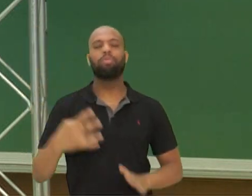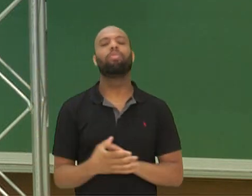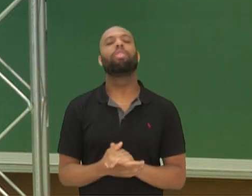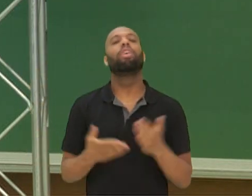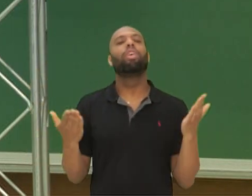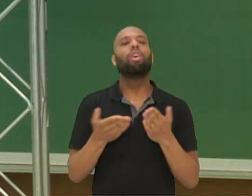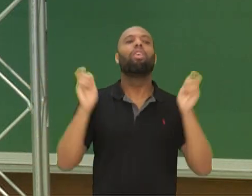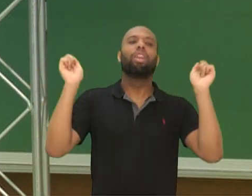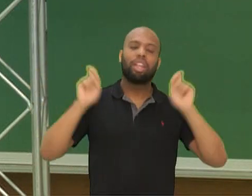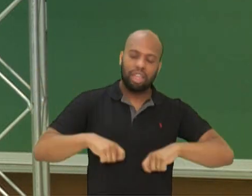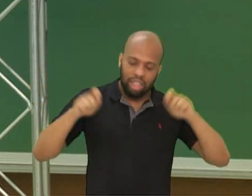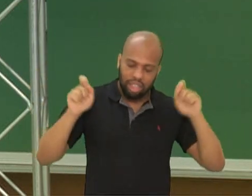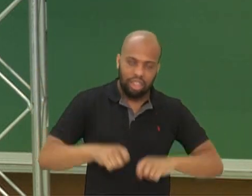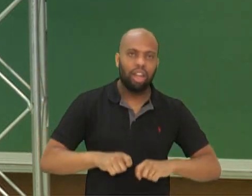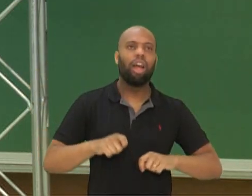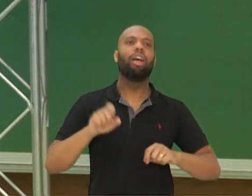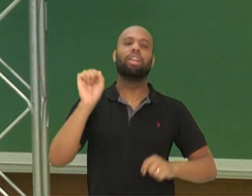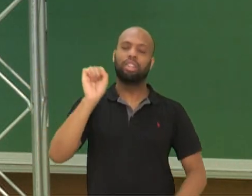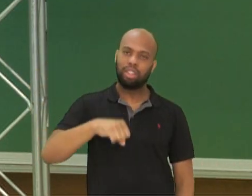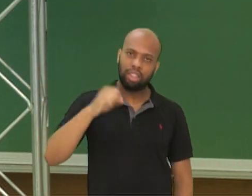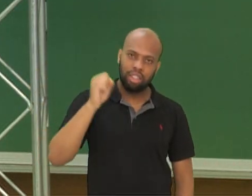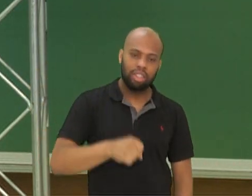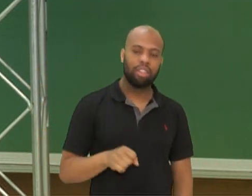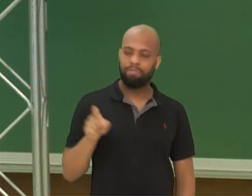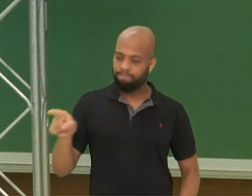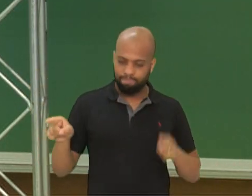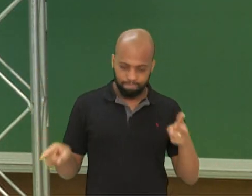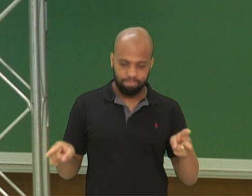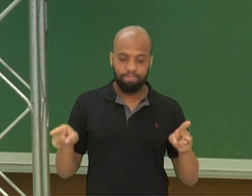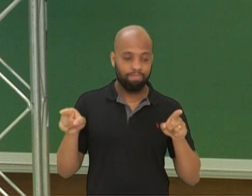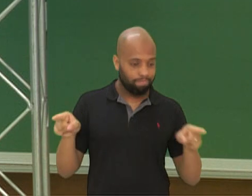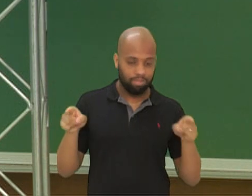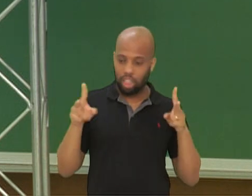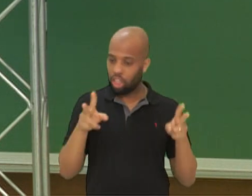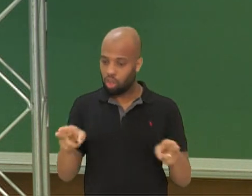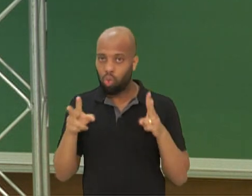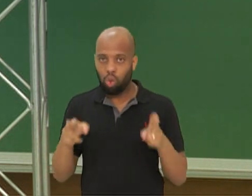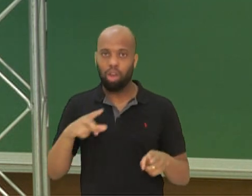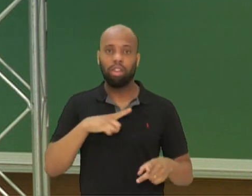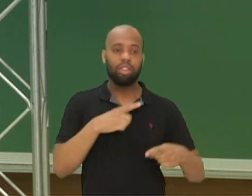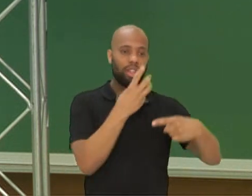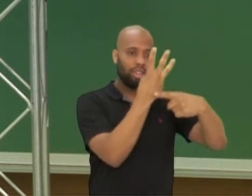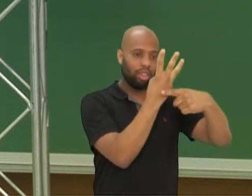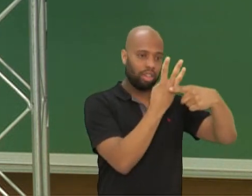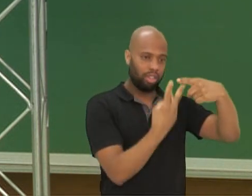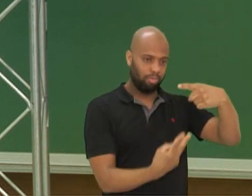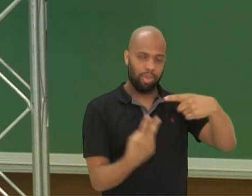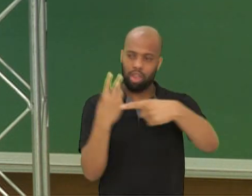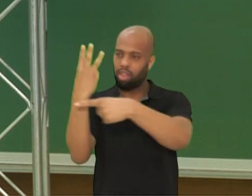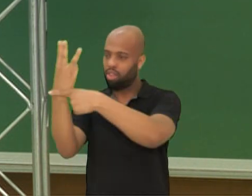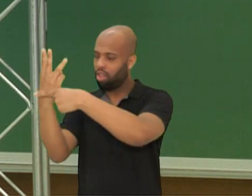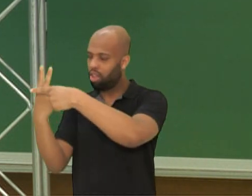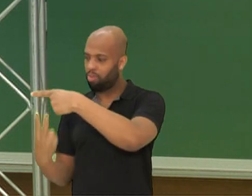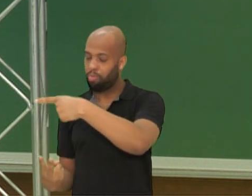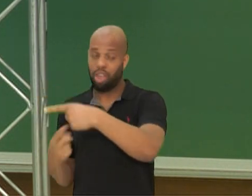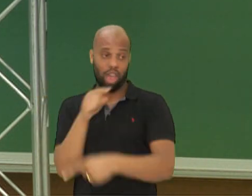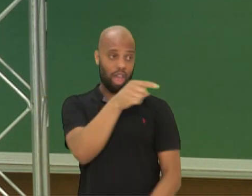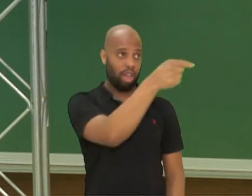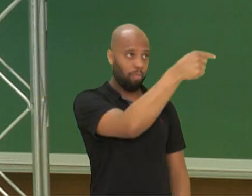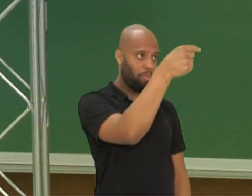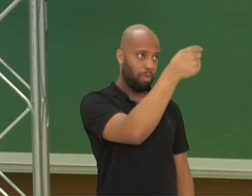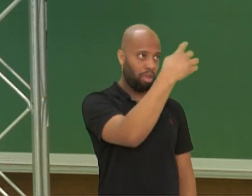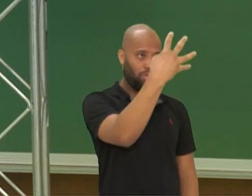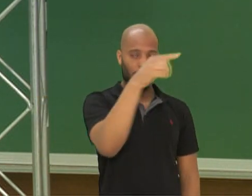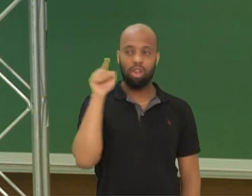igual a t sobre 2 menos 1. E aqui é a solução de equação do primeiro grau. Você pode tirar o mínimo múltiplo